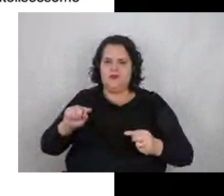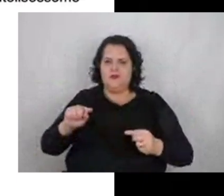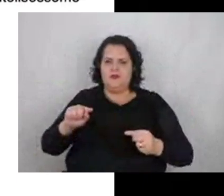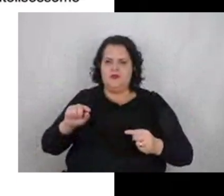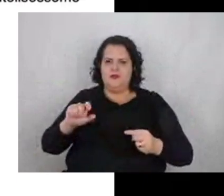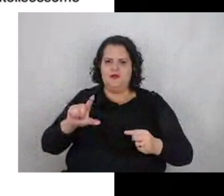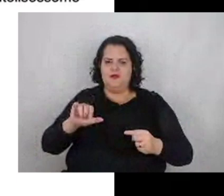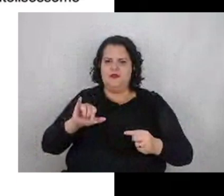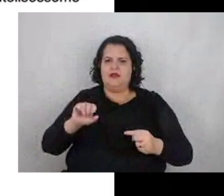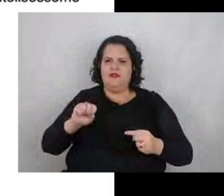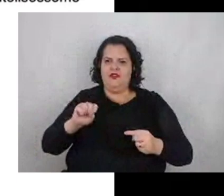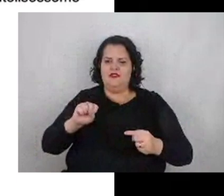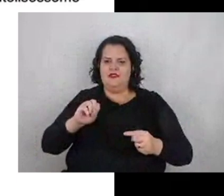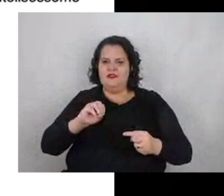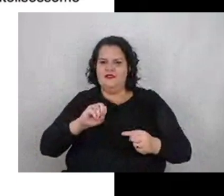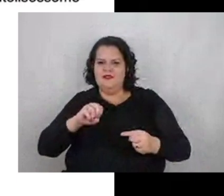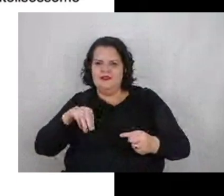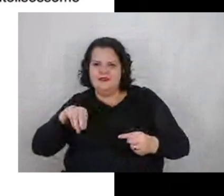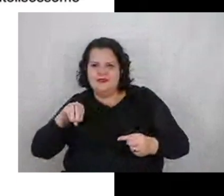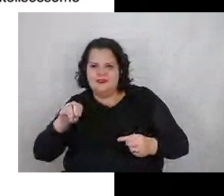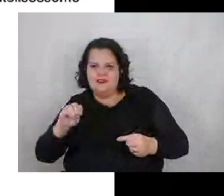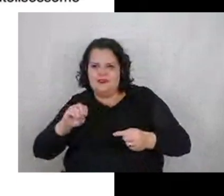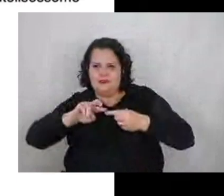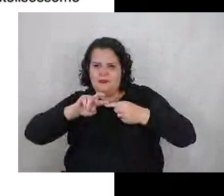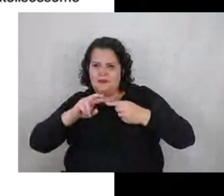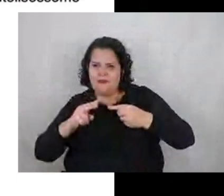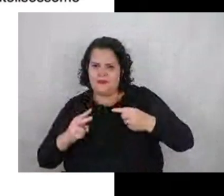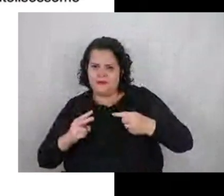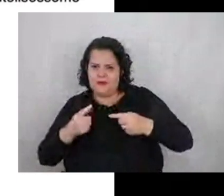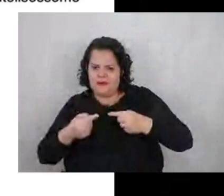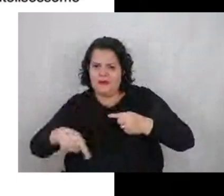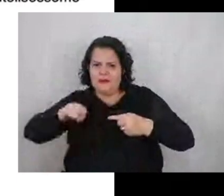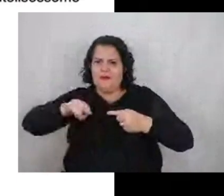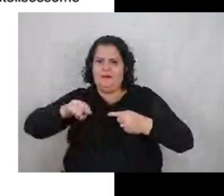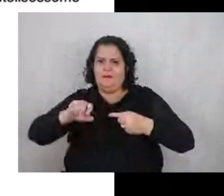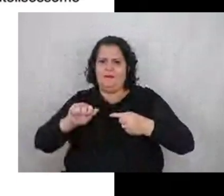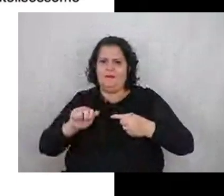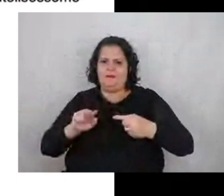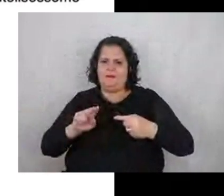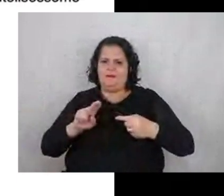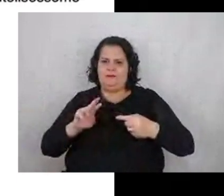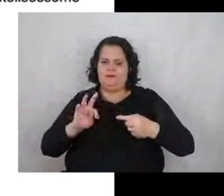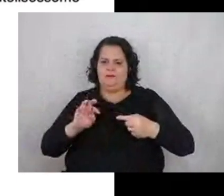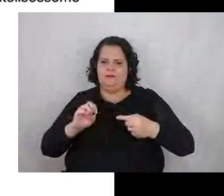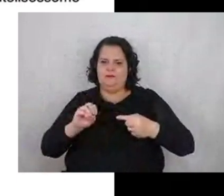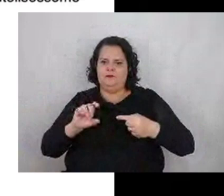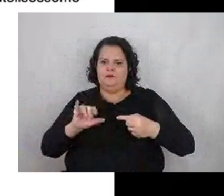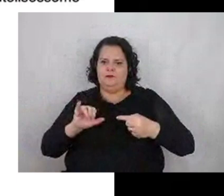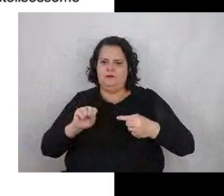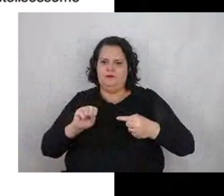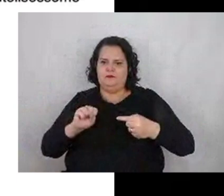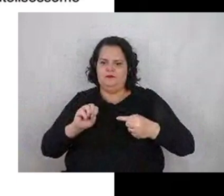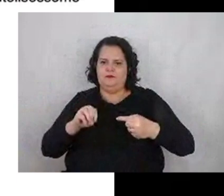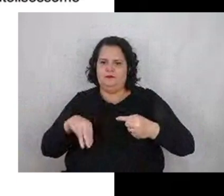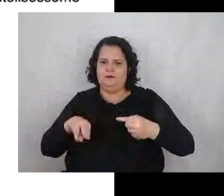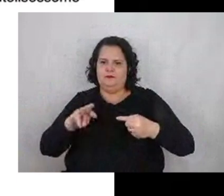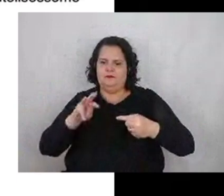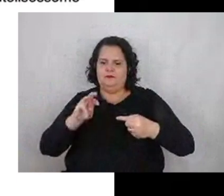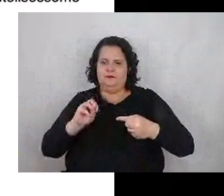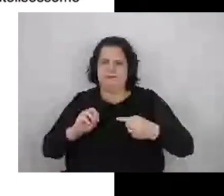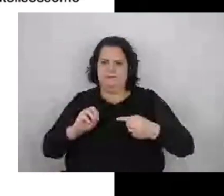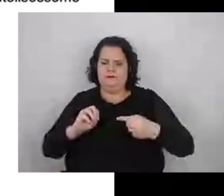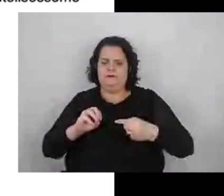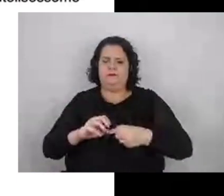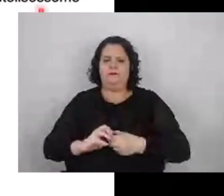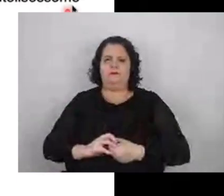lisossomais, na presença do pH ácido, temos a finalização no autofagossomo.